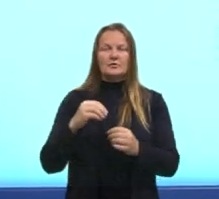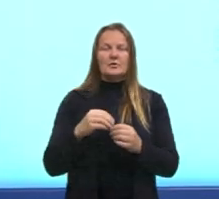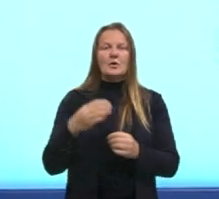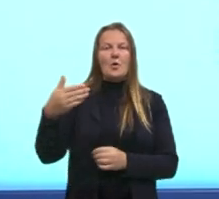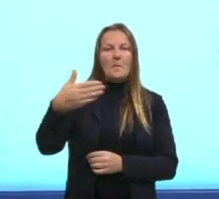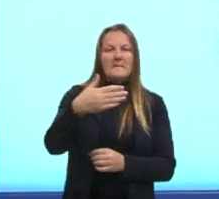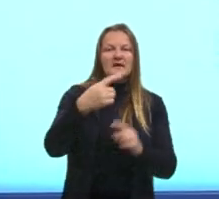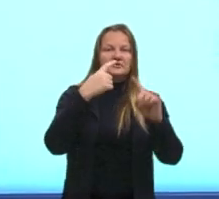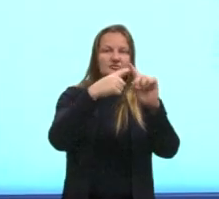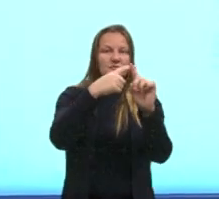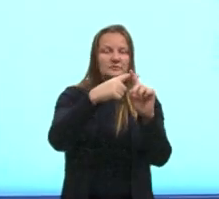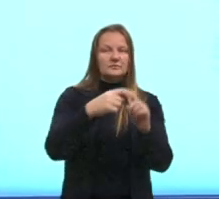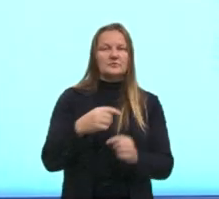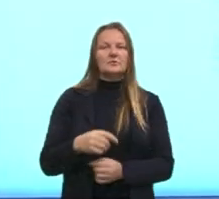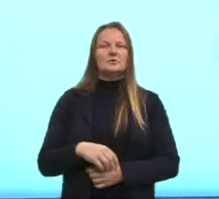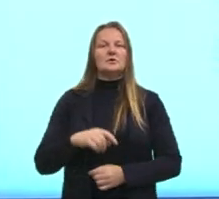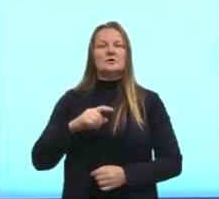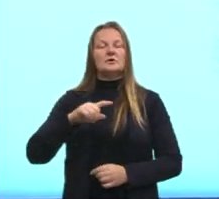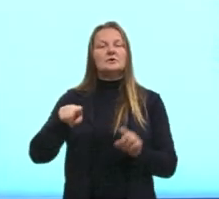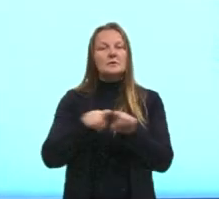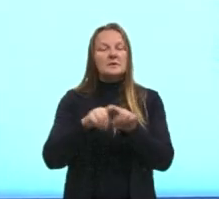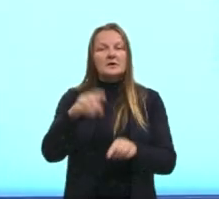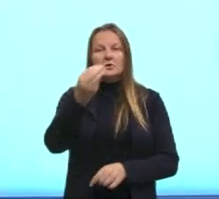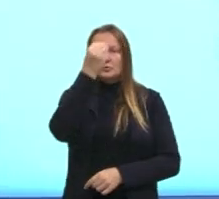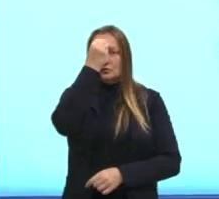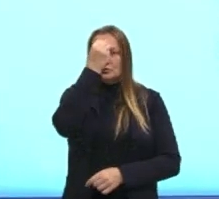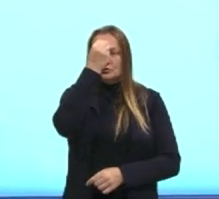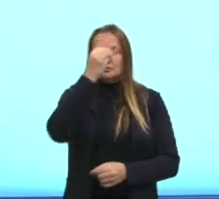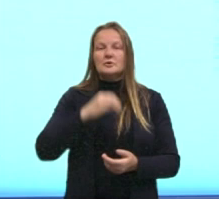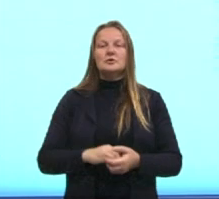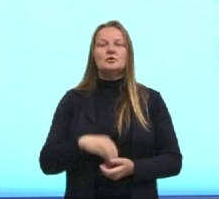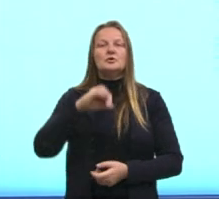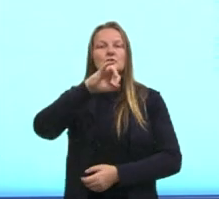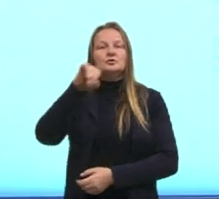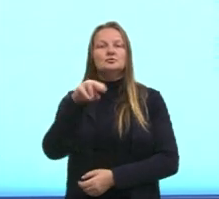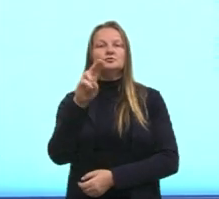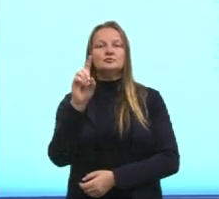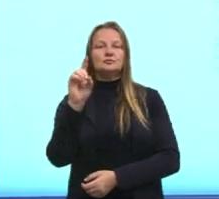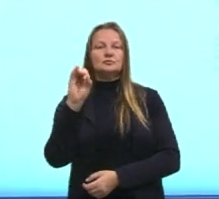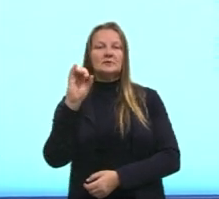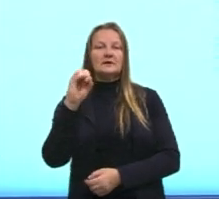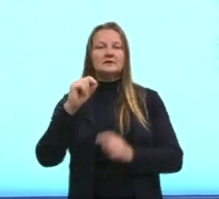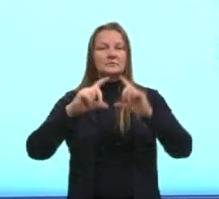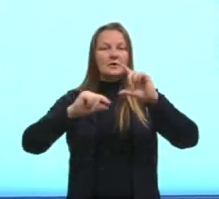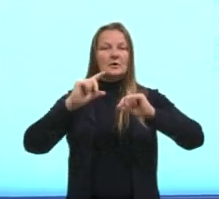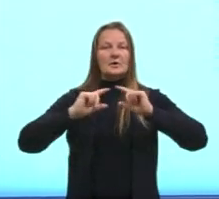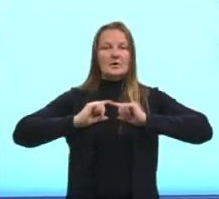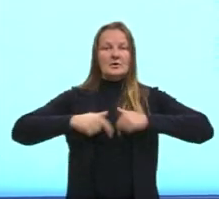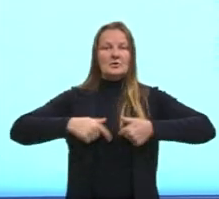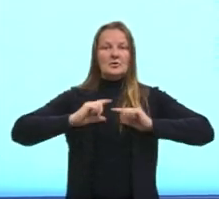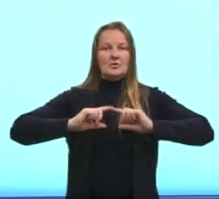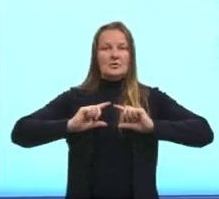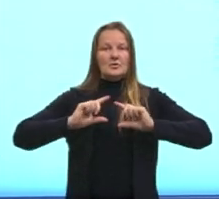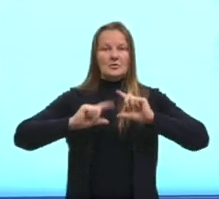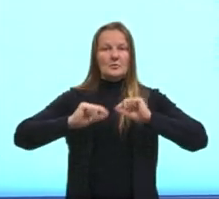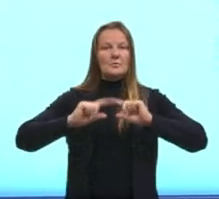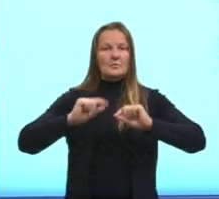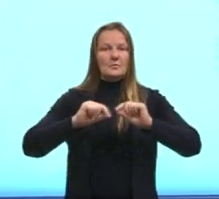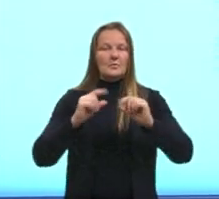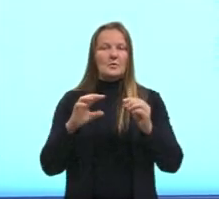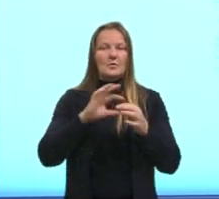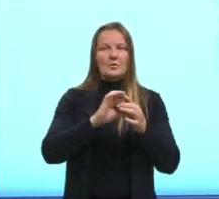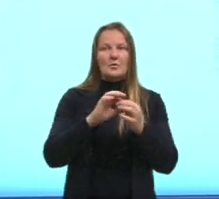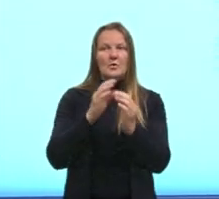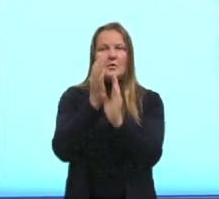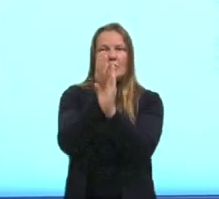questão do Judaísmo né a estrela de Davi né a concepção entre o feminino